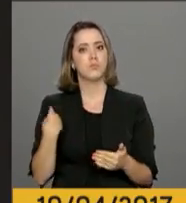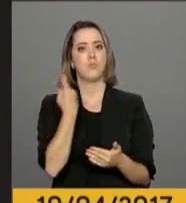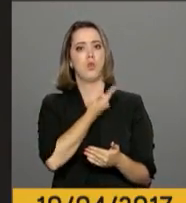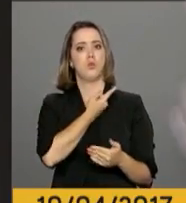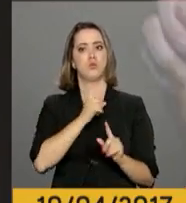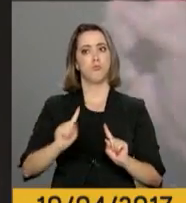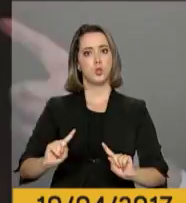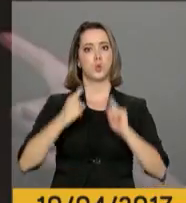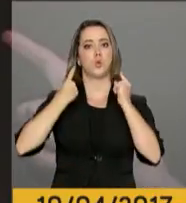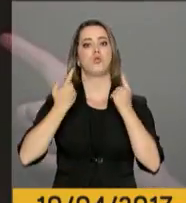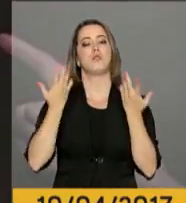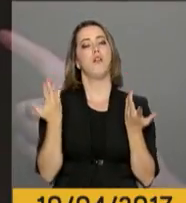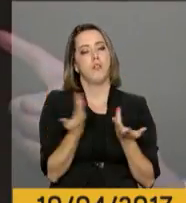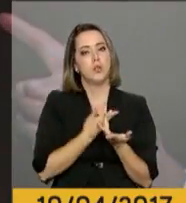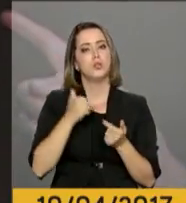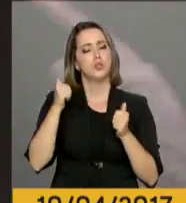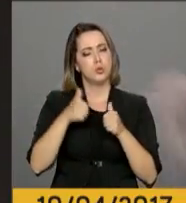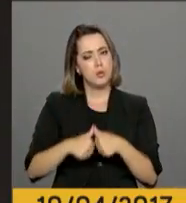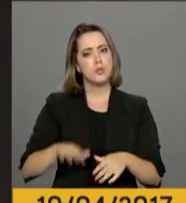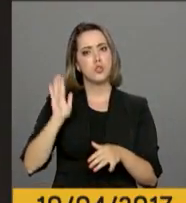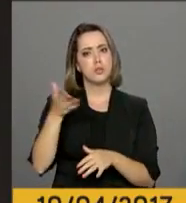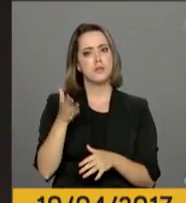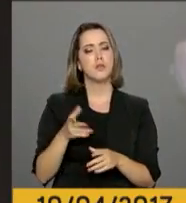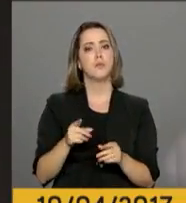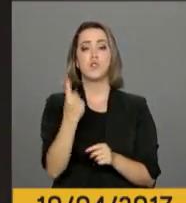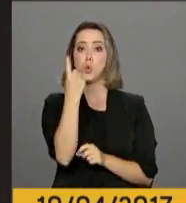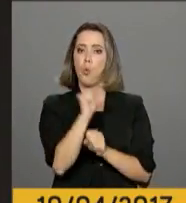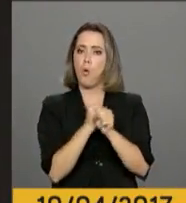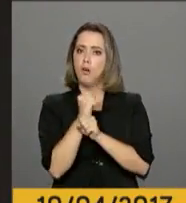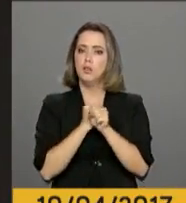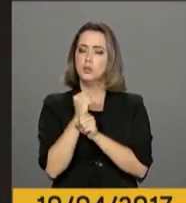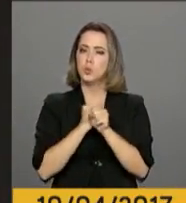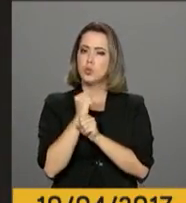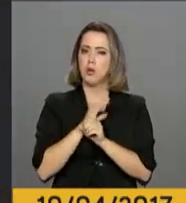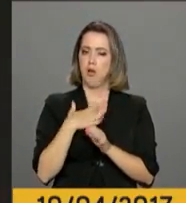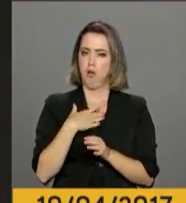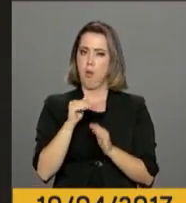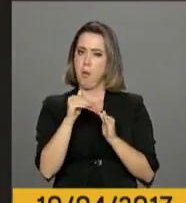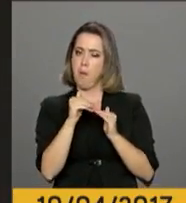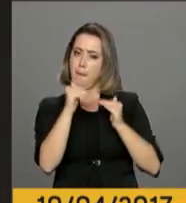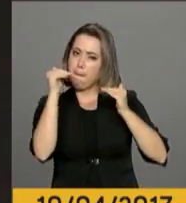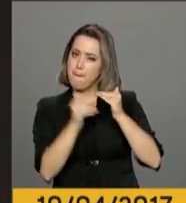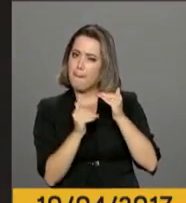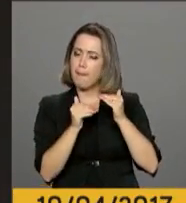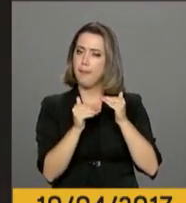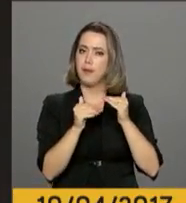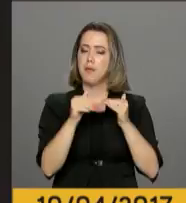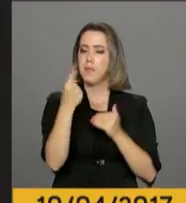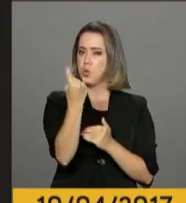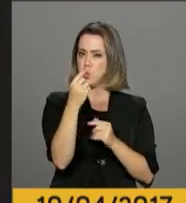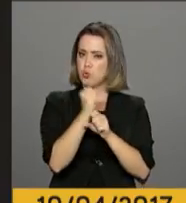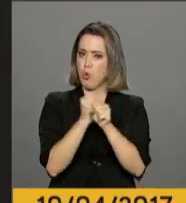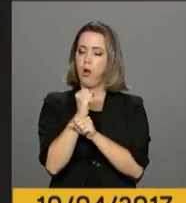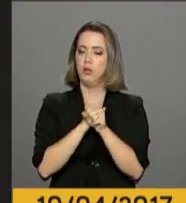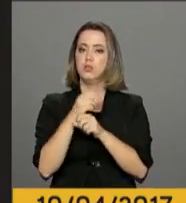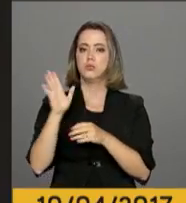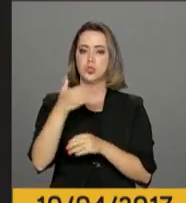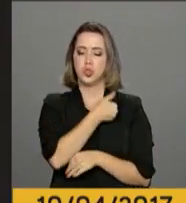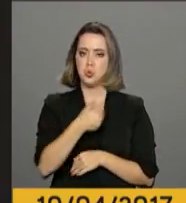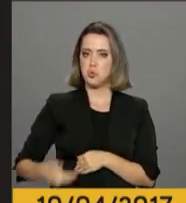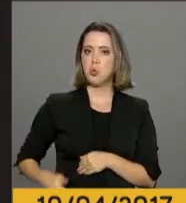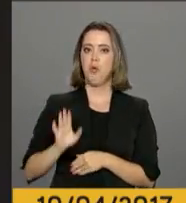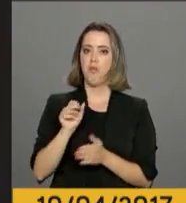nossos desafios, como estamos fazendo de um ano para cá. Eu tenho menos de um ano de governo, mas já realizamos uma